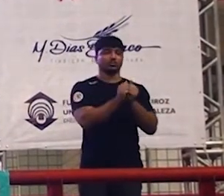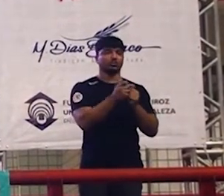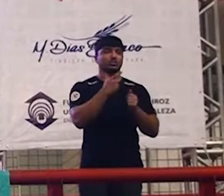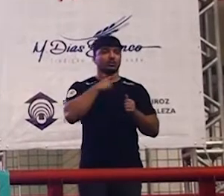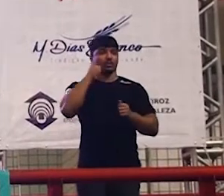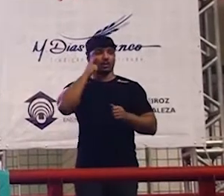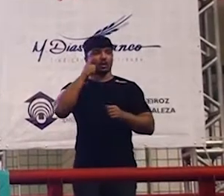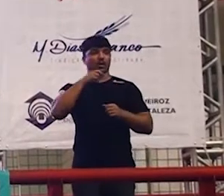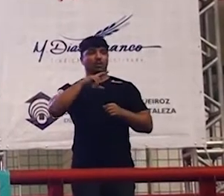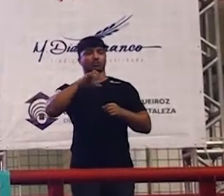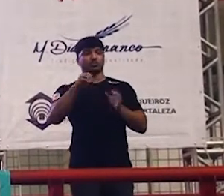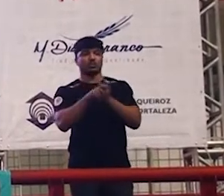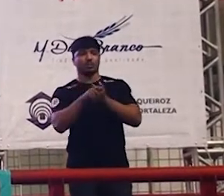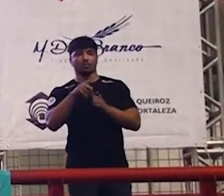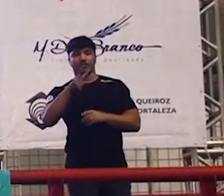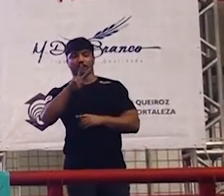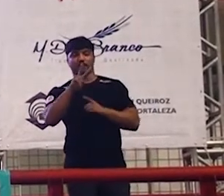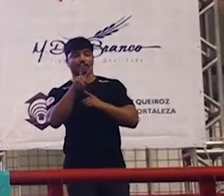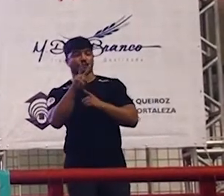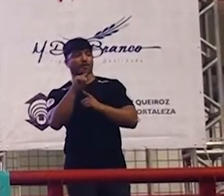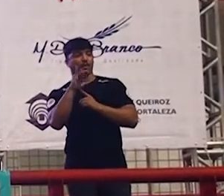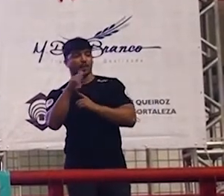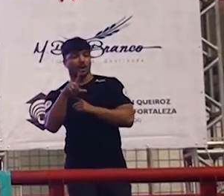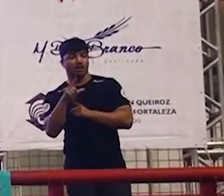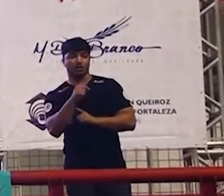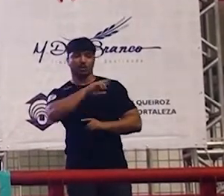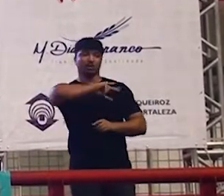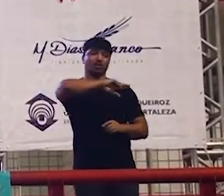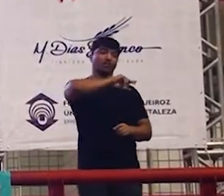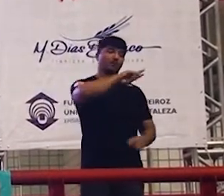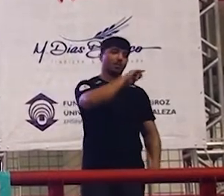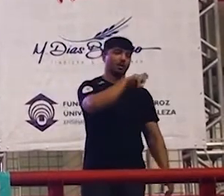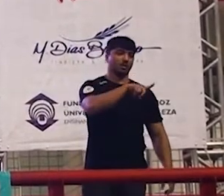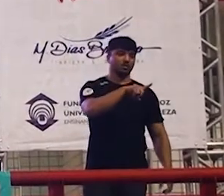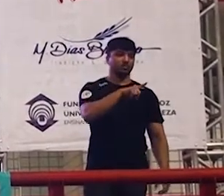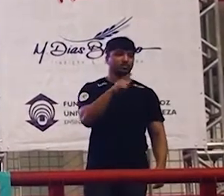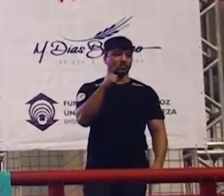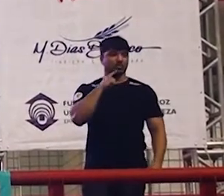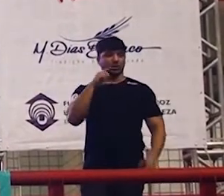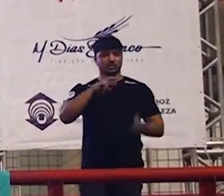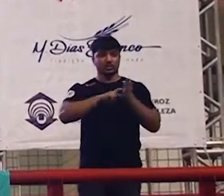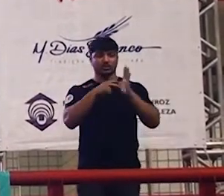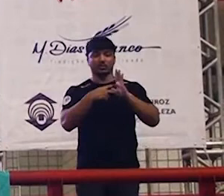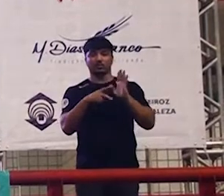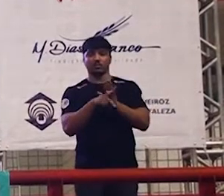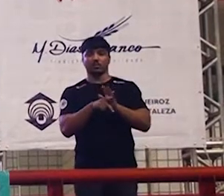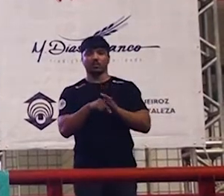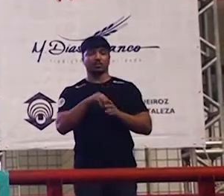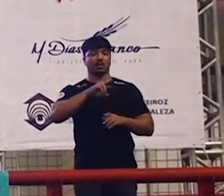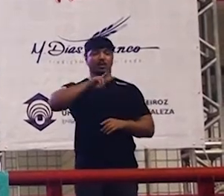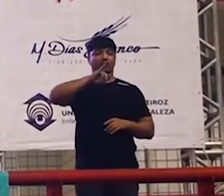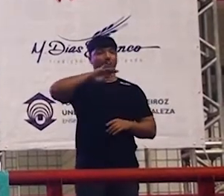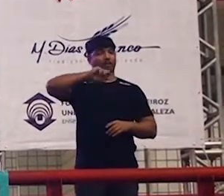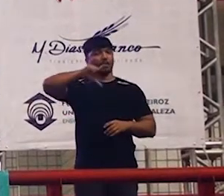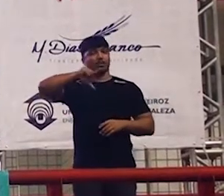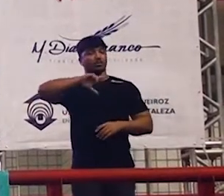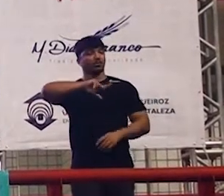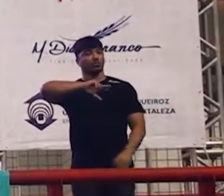entre recursos verbais e não verbais. Desta forma, a significação do texto não